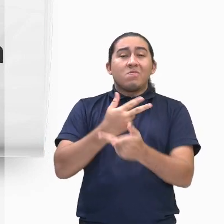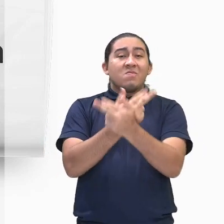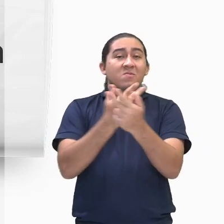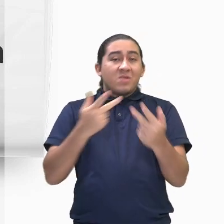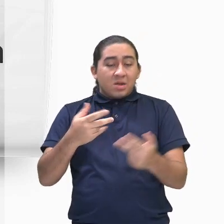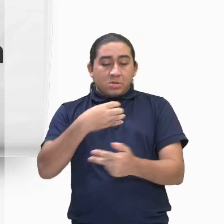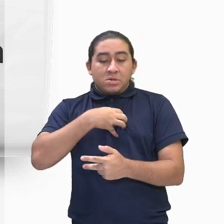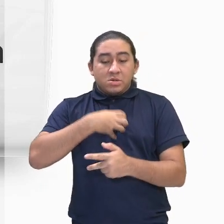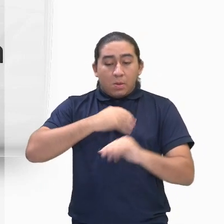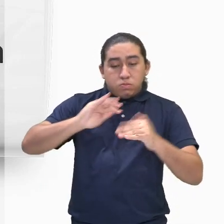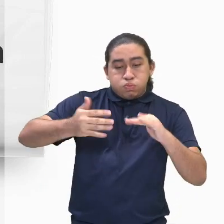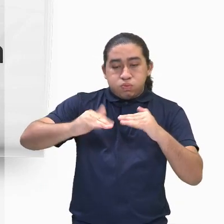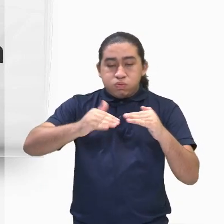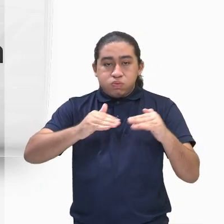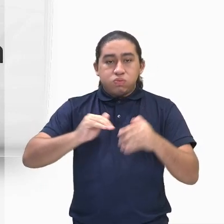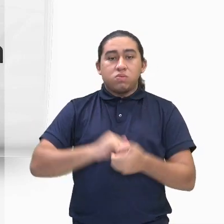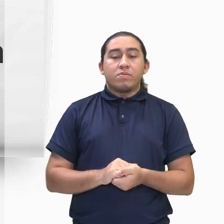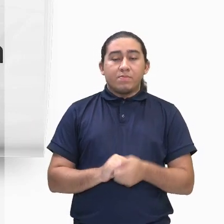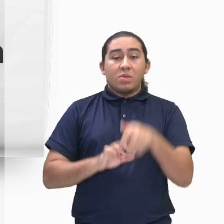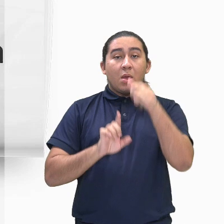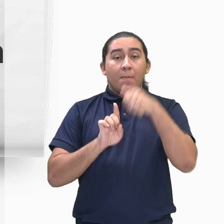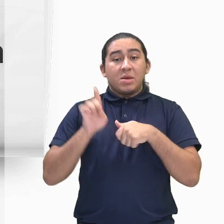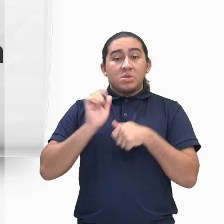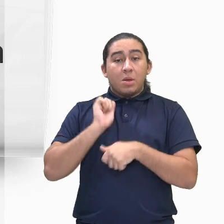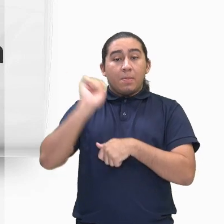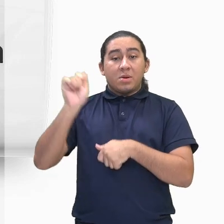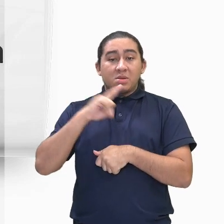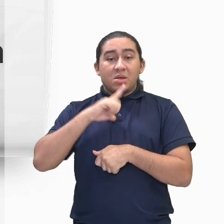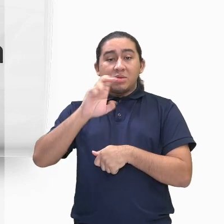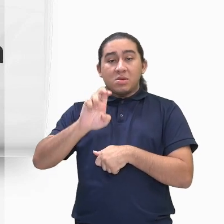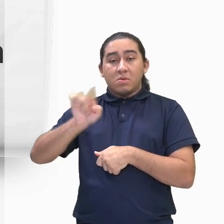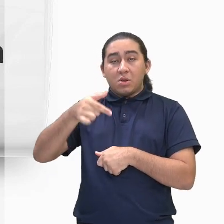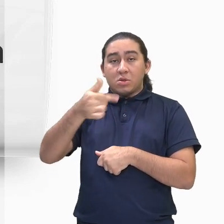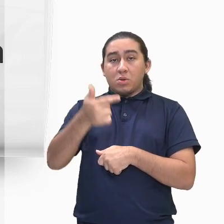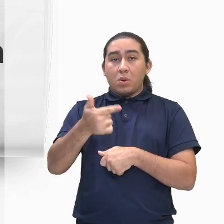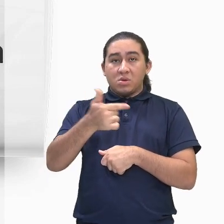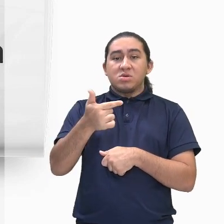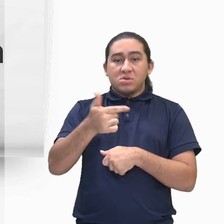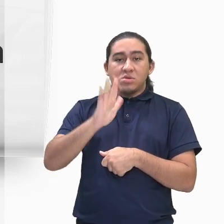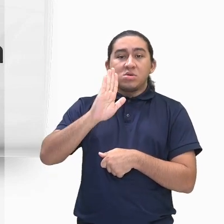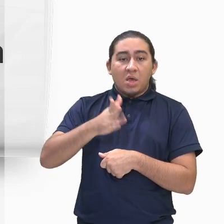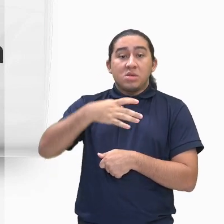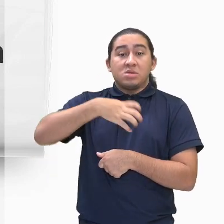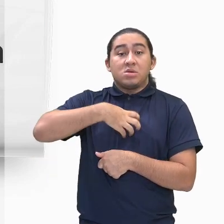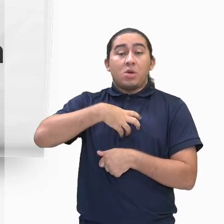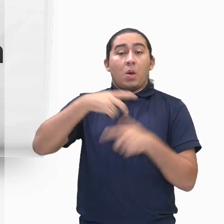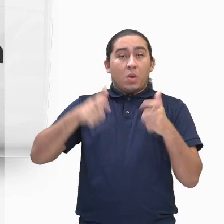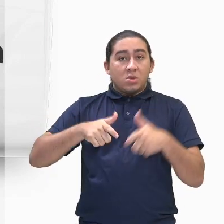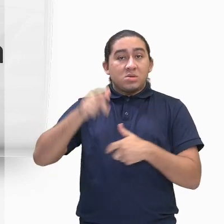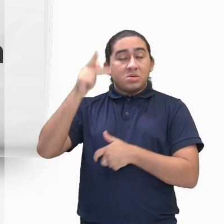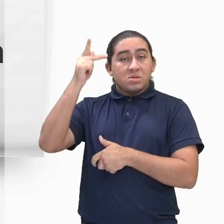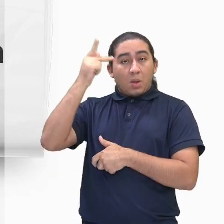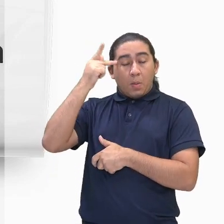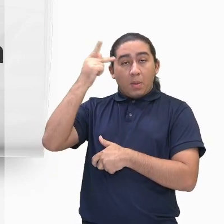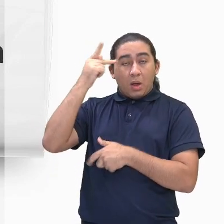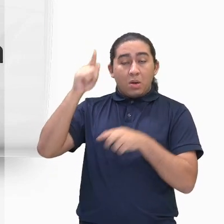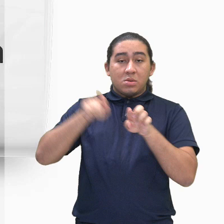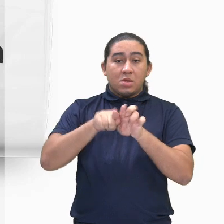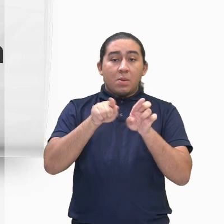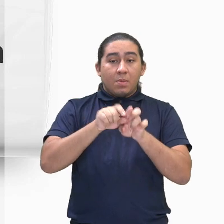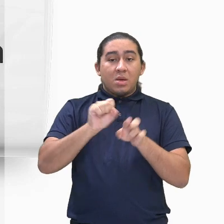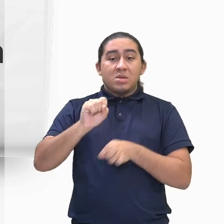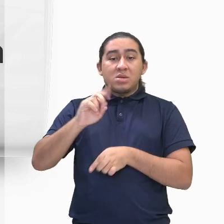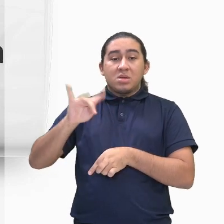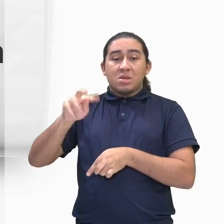Em abril, um tremor atingiu 5,2 graus na escala Richter e foi sentido em São Paulo, Santa Catarina,